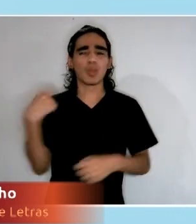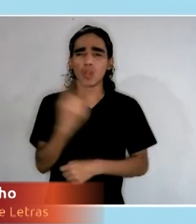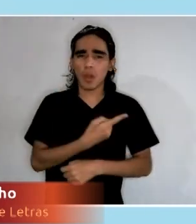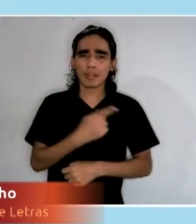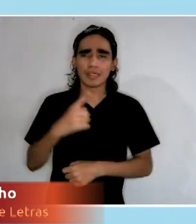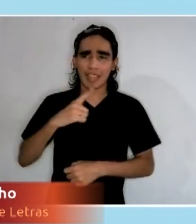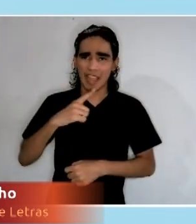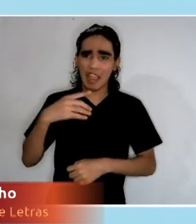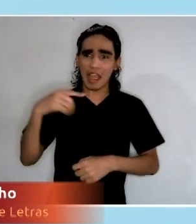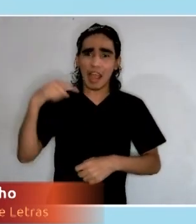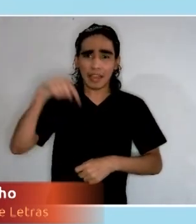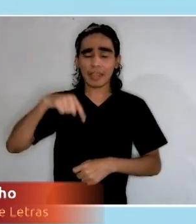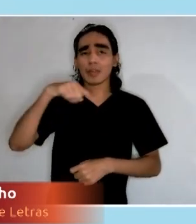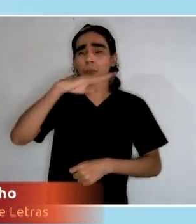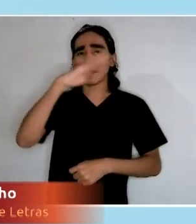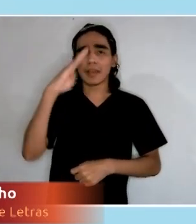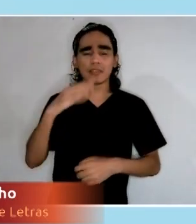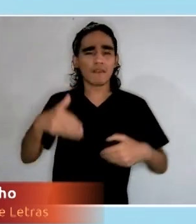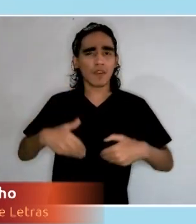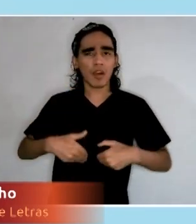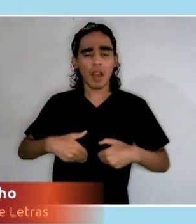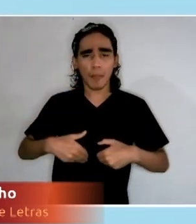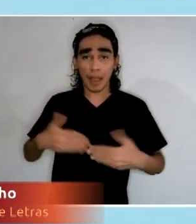século XXI no Brasil, é uma vergonha.